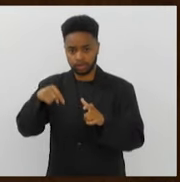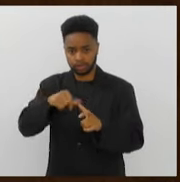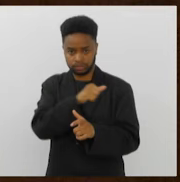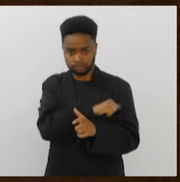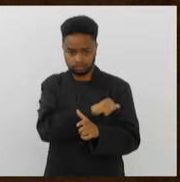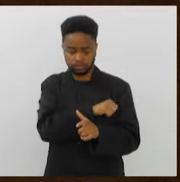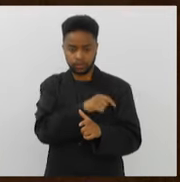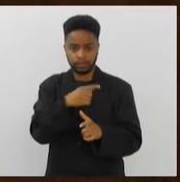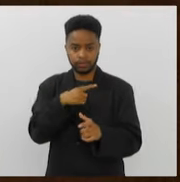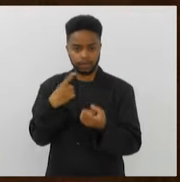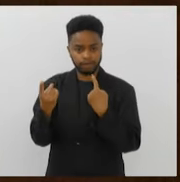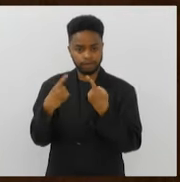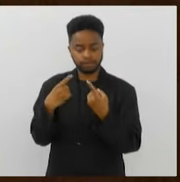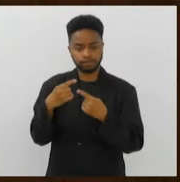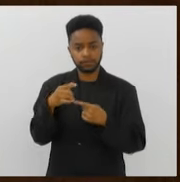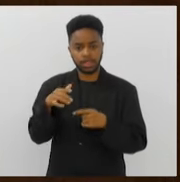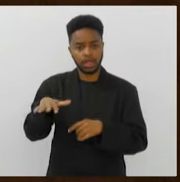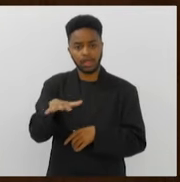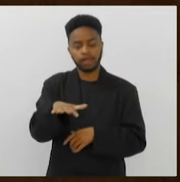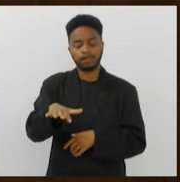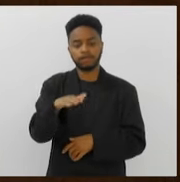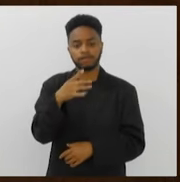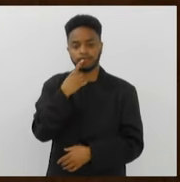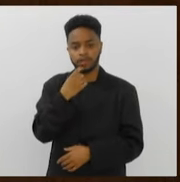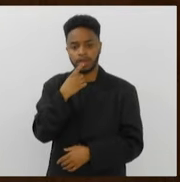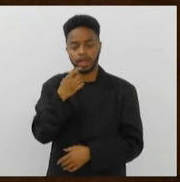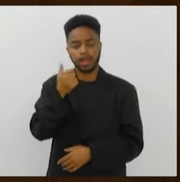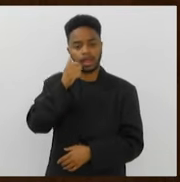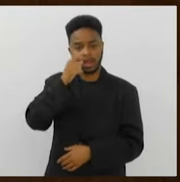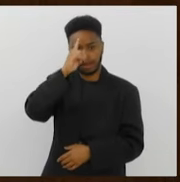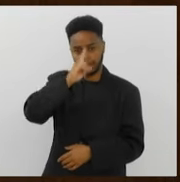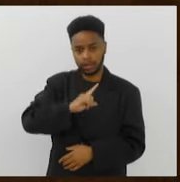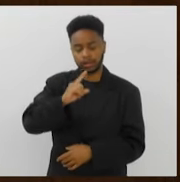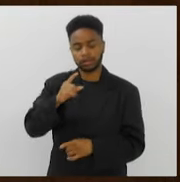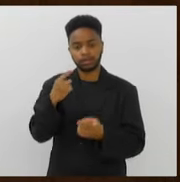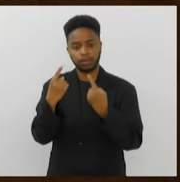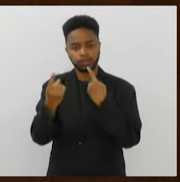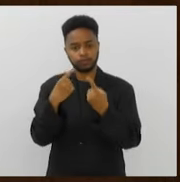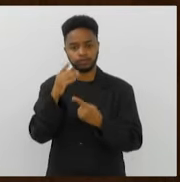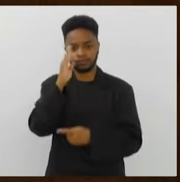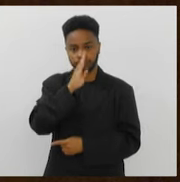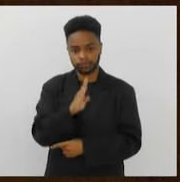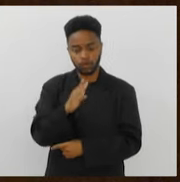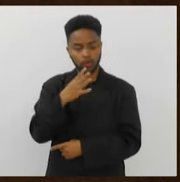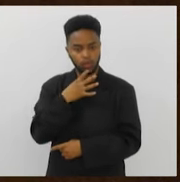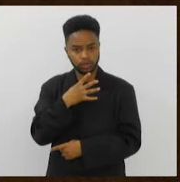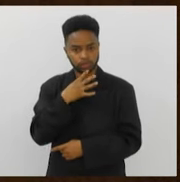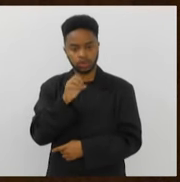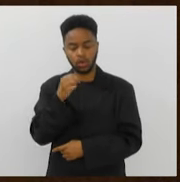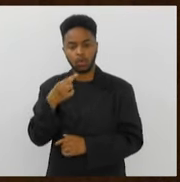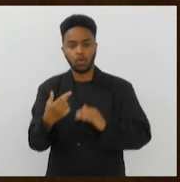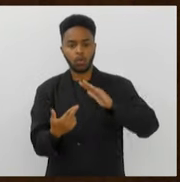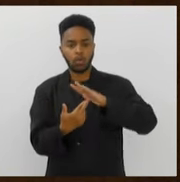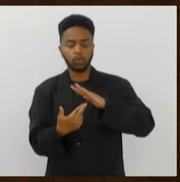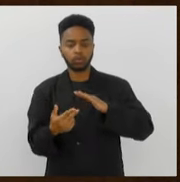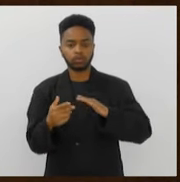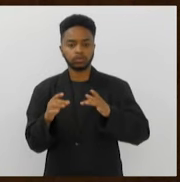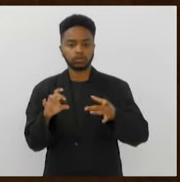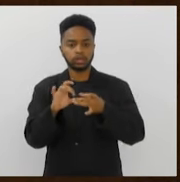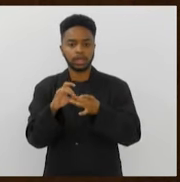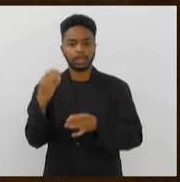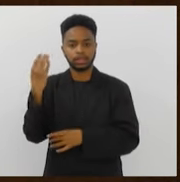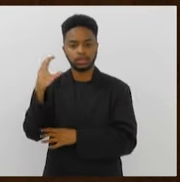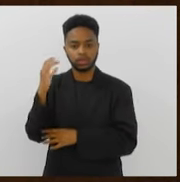pela linha vermelha, pela linha amarela, pela Avenida Brasil, pela rodovia que liga